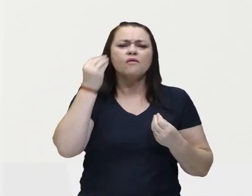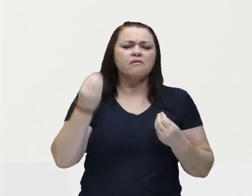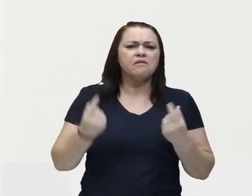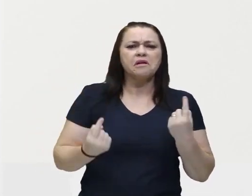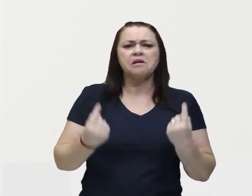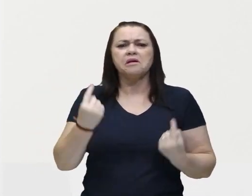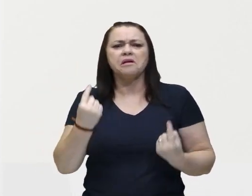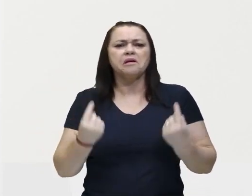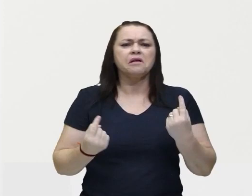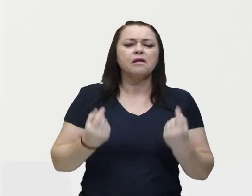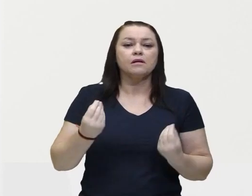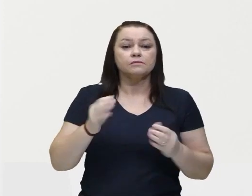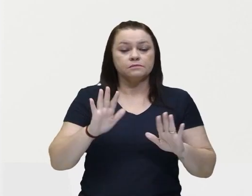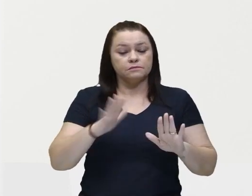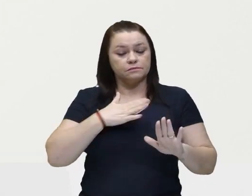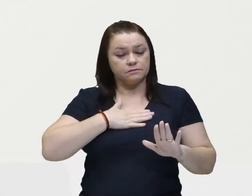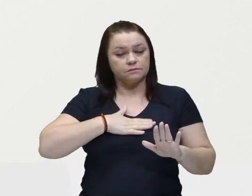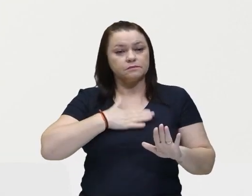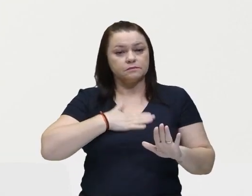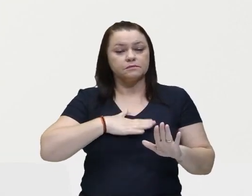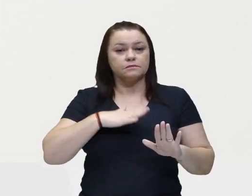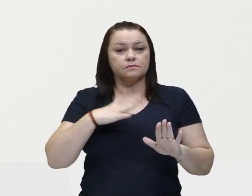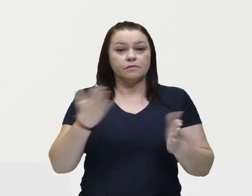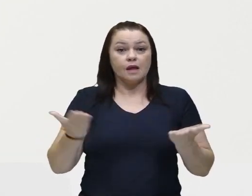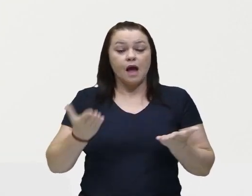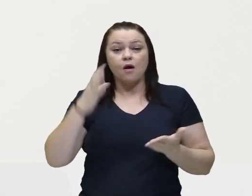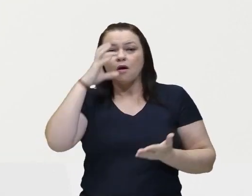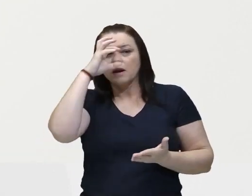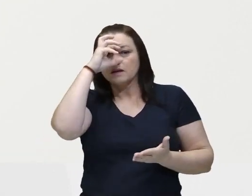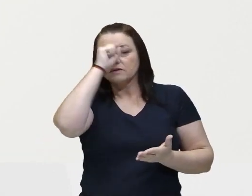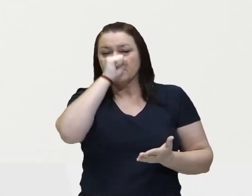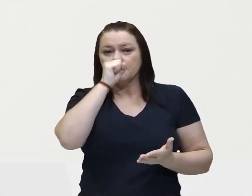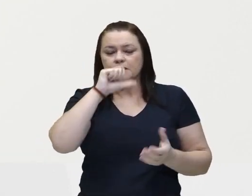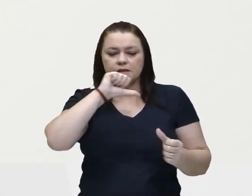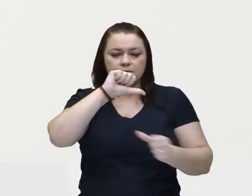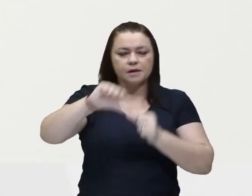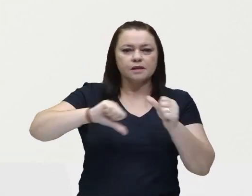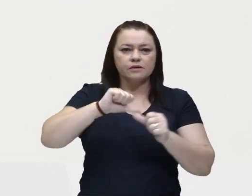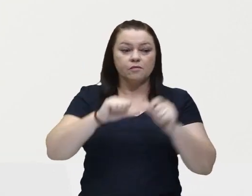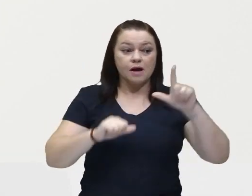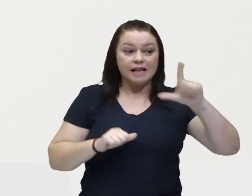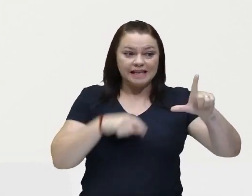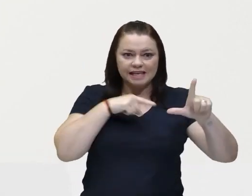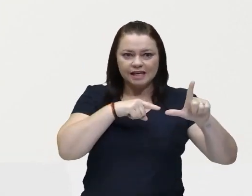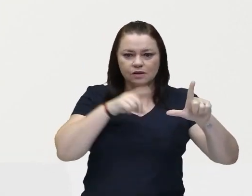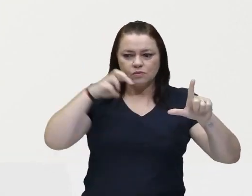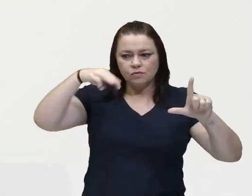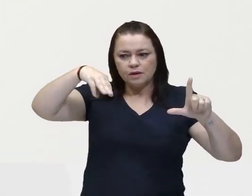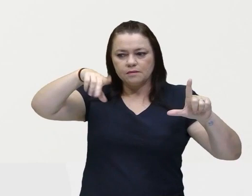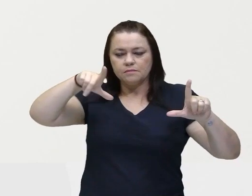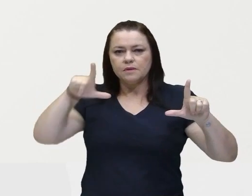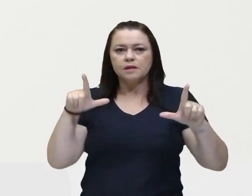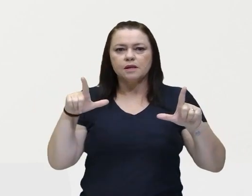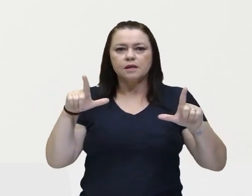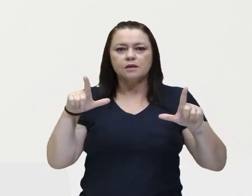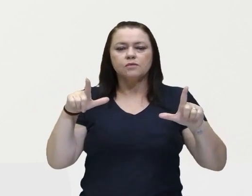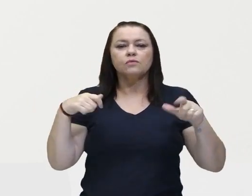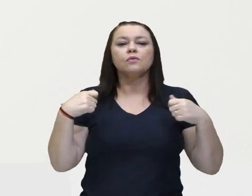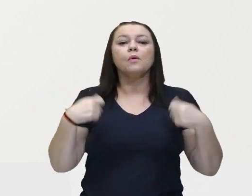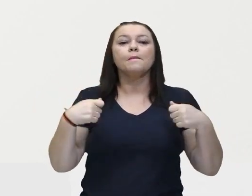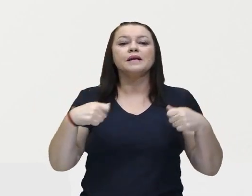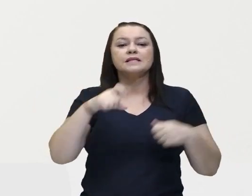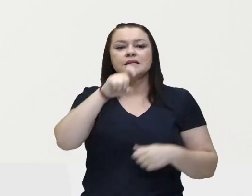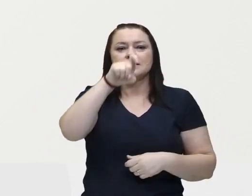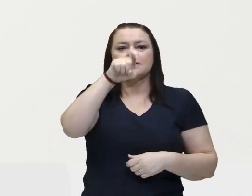Observe o seguinte. Vamos aprender que para transformar litros em mililitros, nós devemos multiplicar o valor